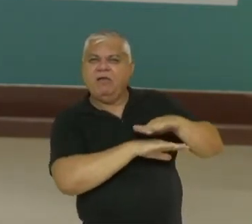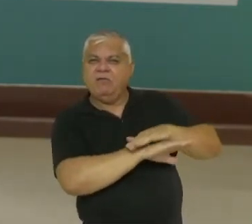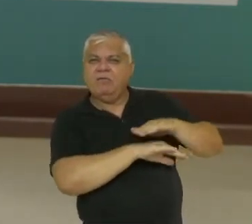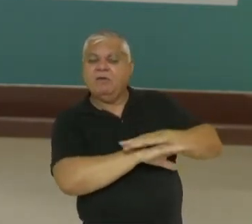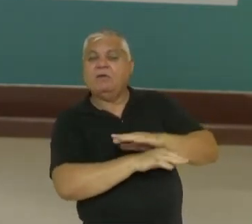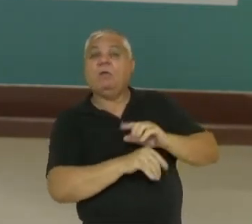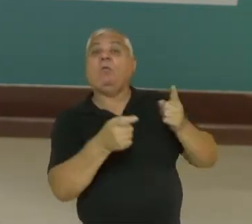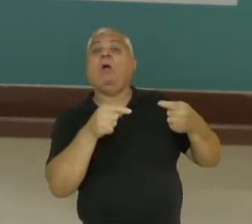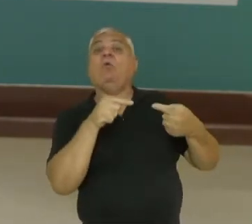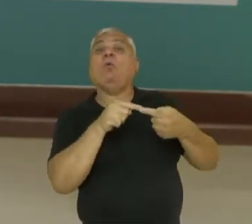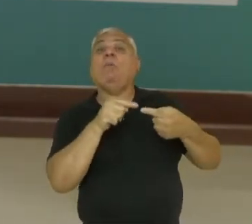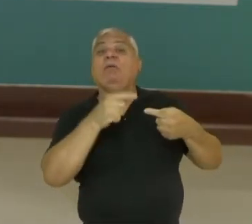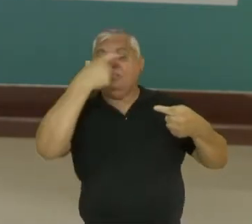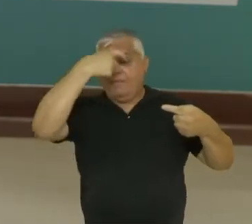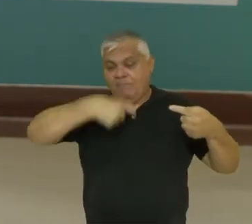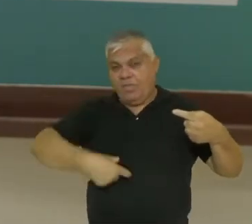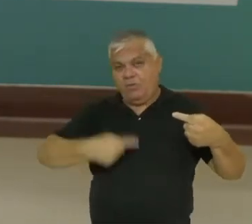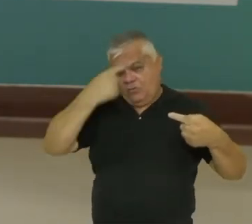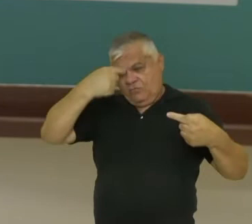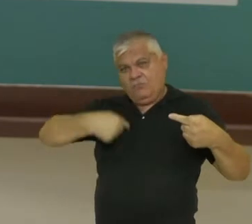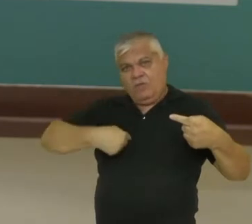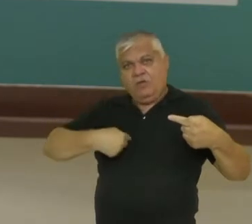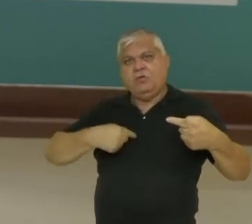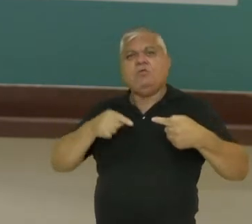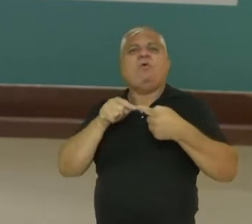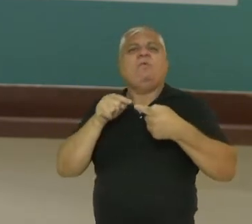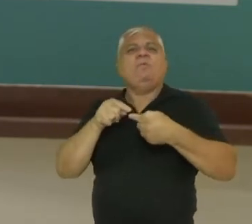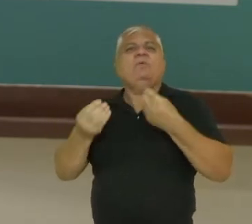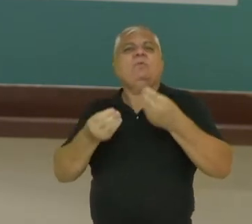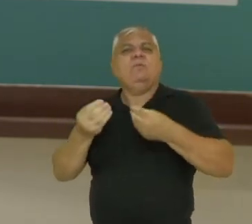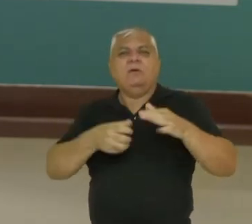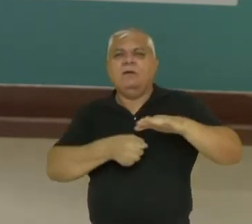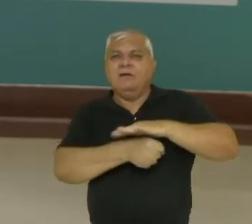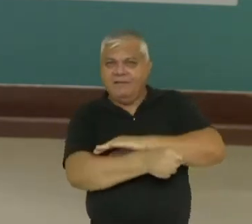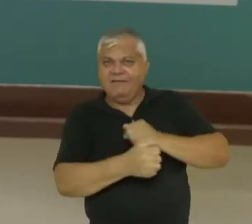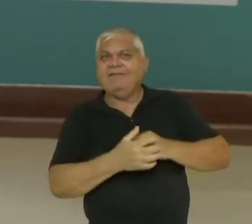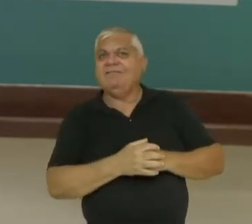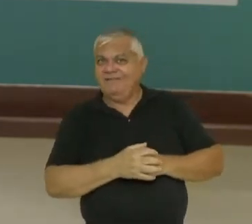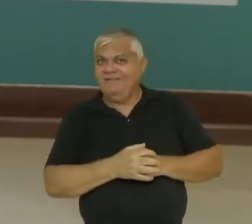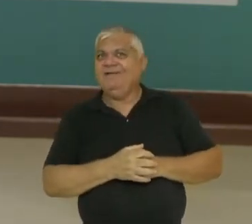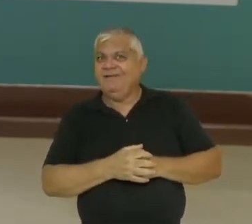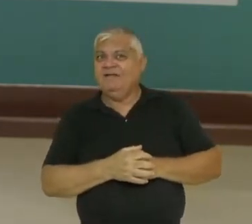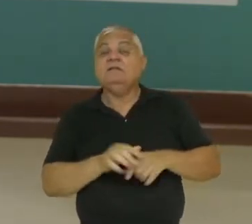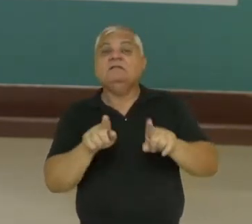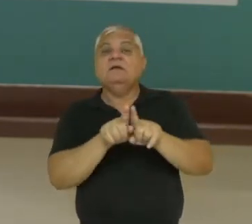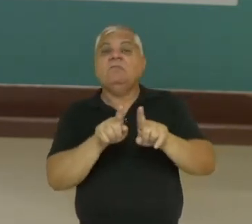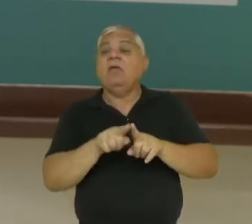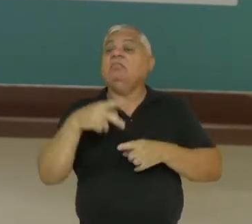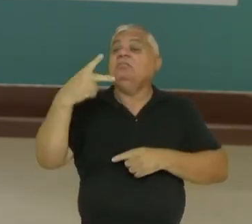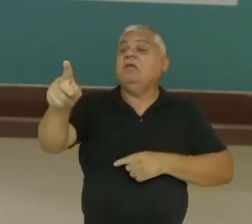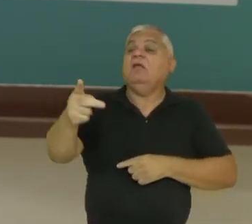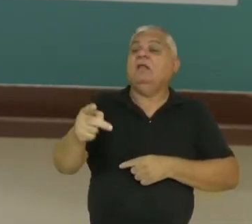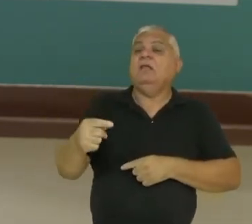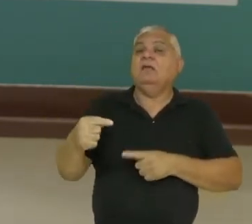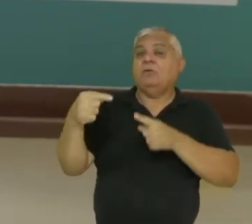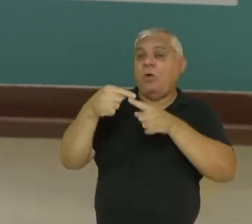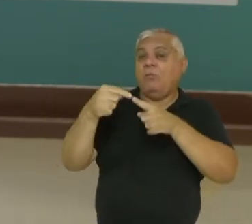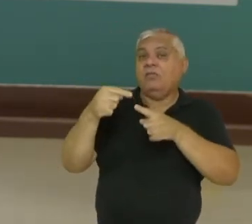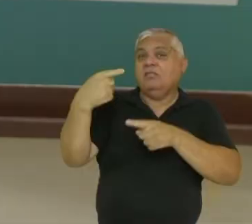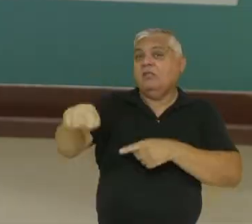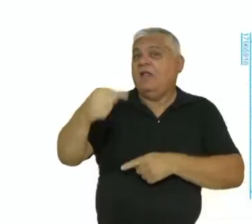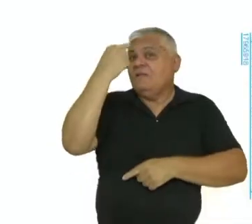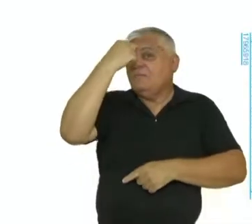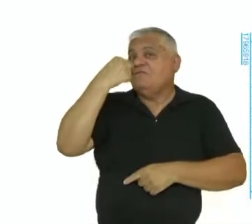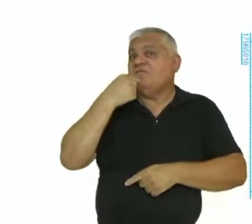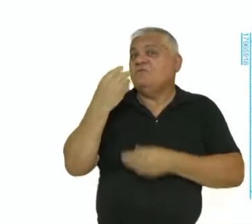adequa melhor ao nosso perfil do investidor. Já ouviram falar esse termo? A gente vai falar nos próximos vídeos, perfil do